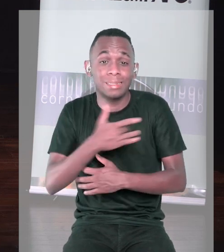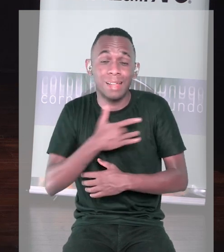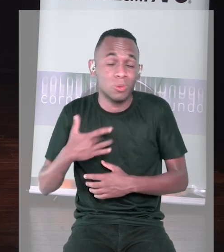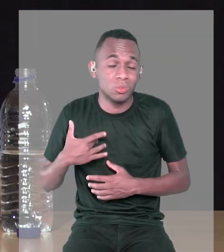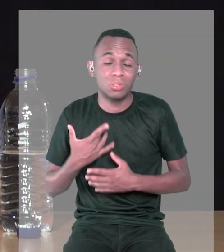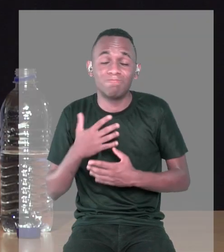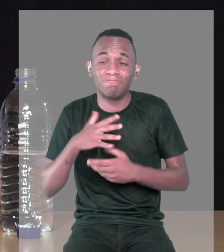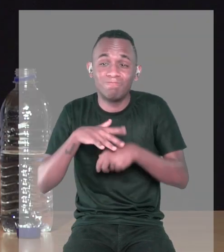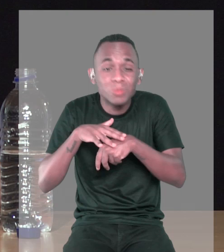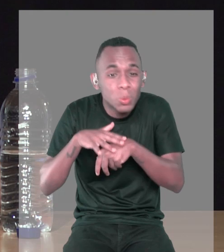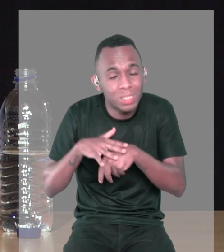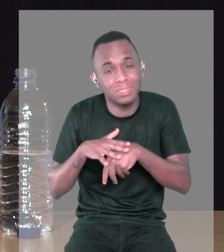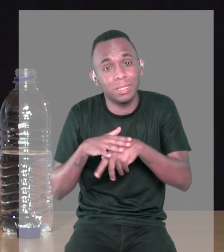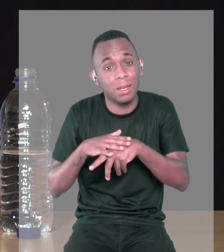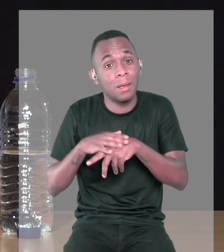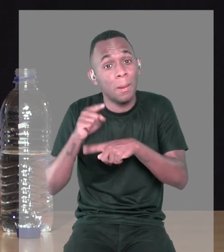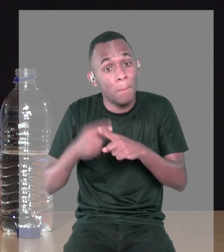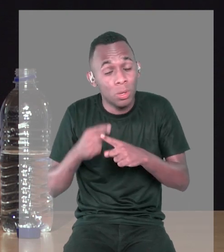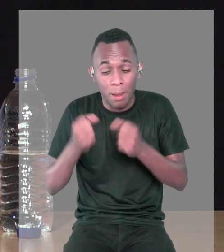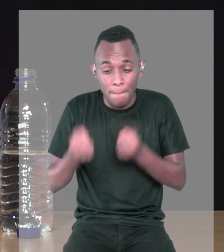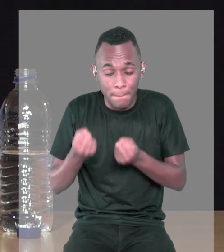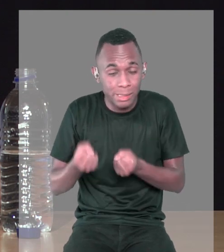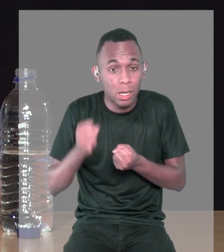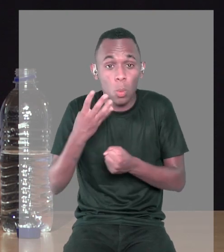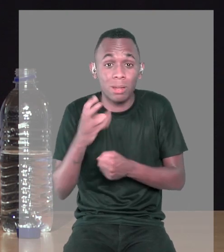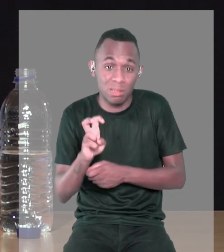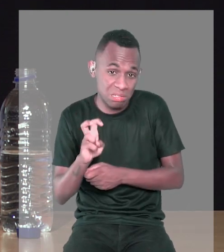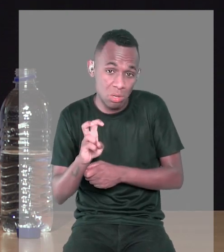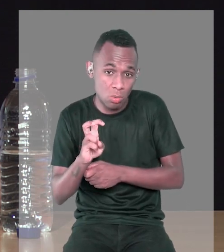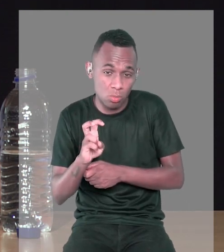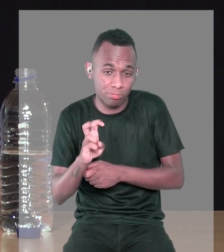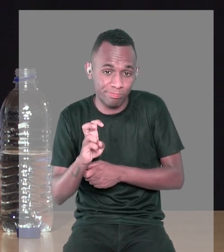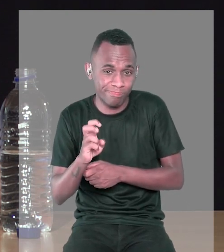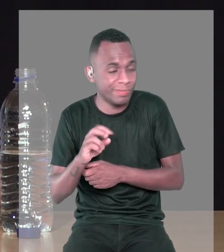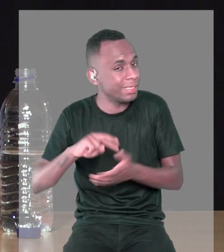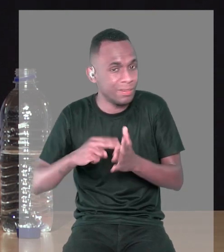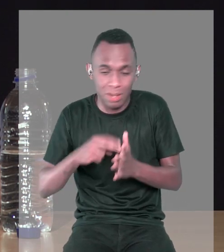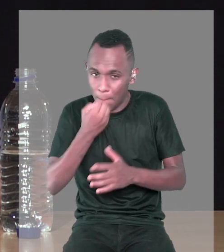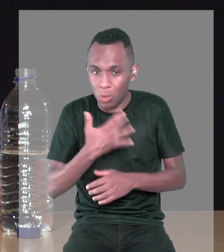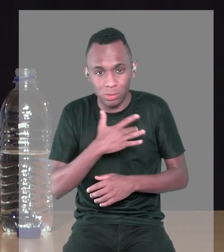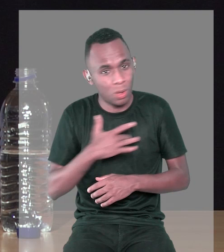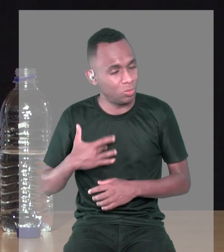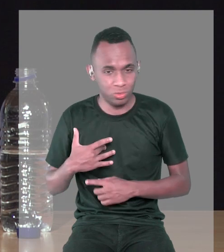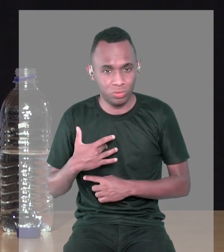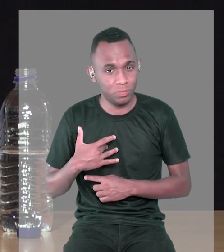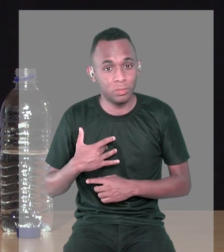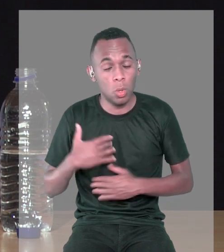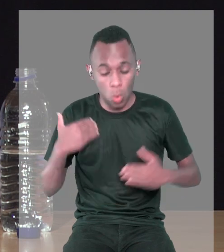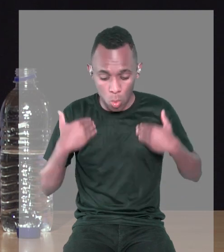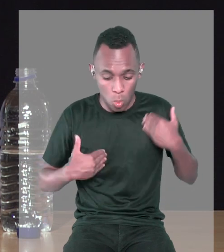que parece, sua saúde vai mal, uma vez que, mesmo assim, pesar somente 45 quilos não é bom